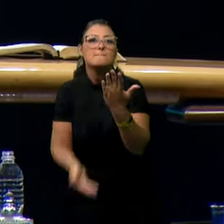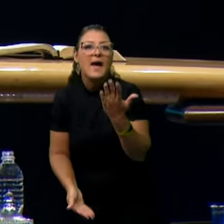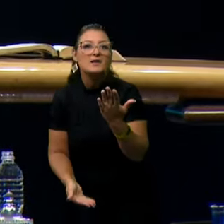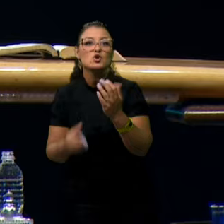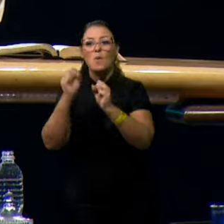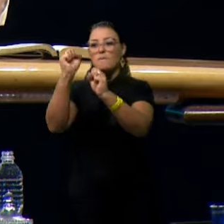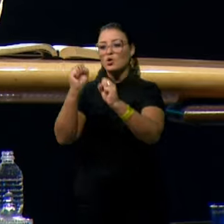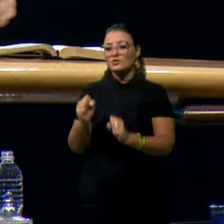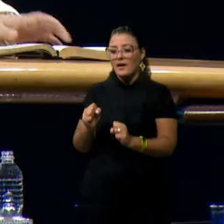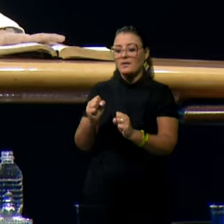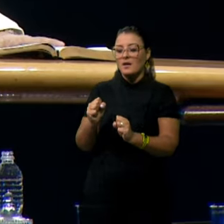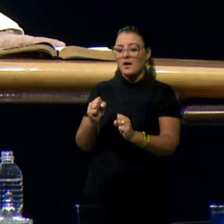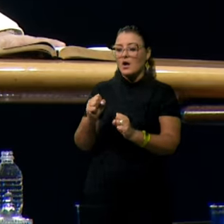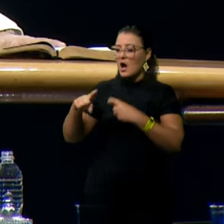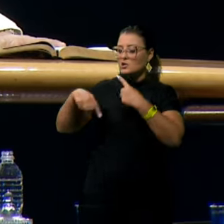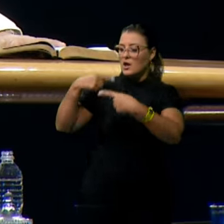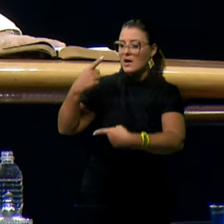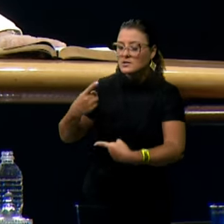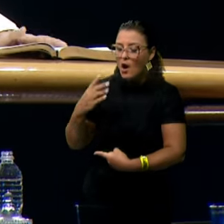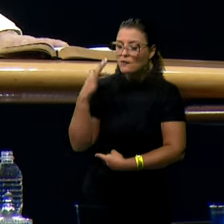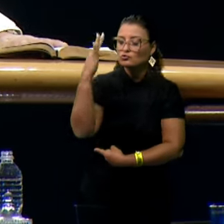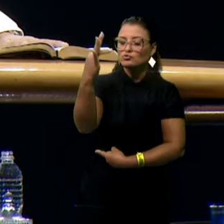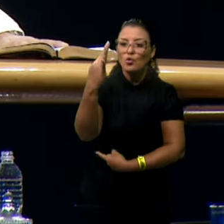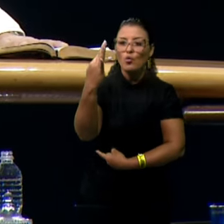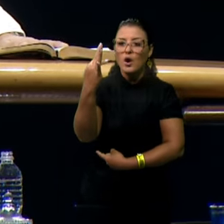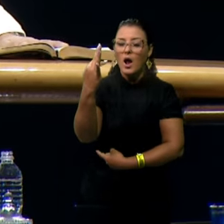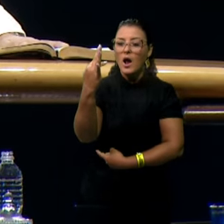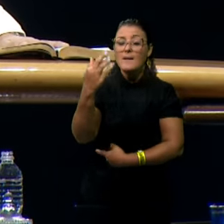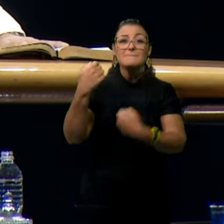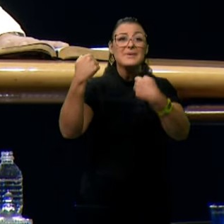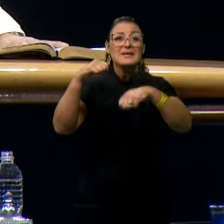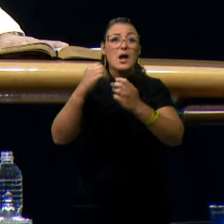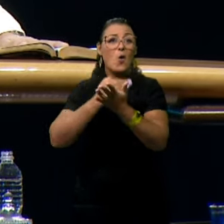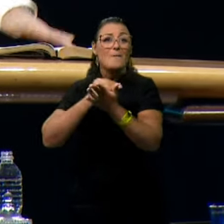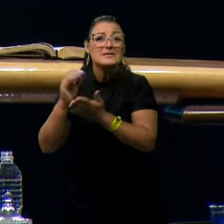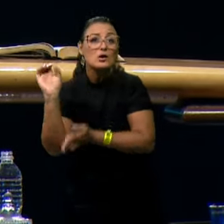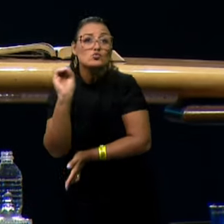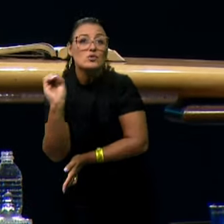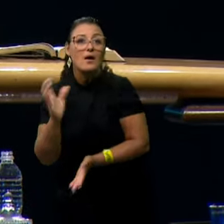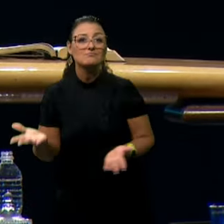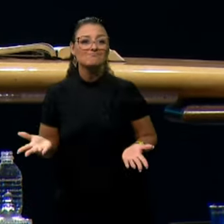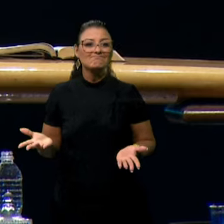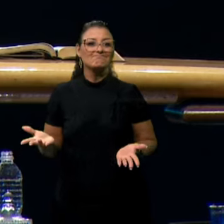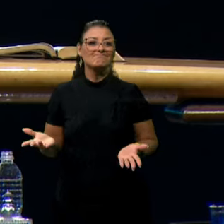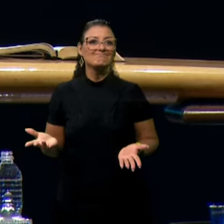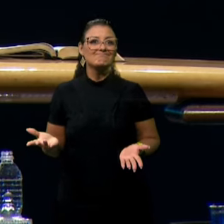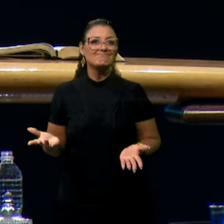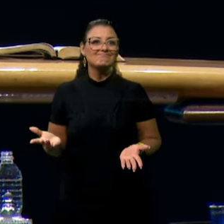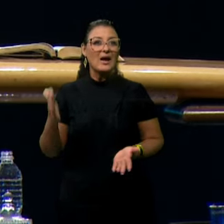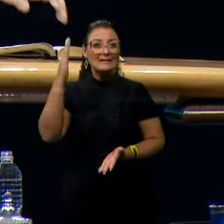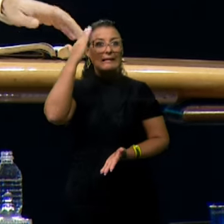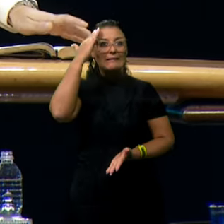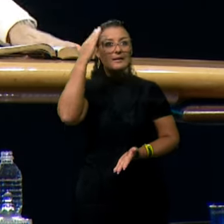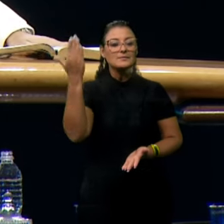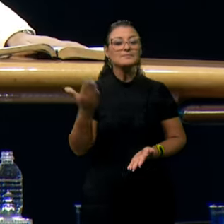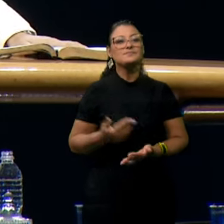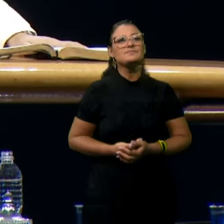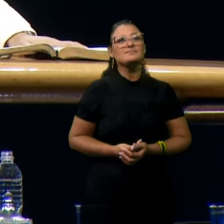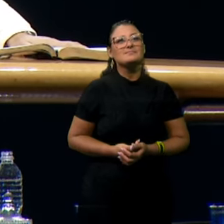é de zero então não tem poder Mas eles vão manter o poder estão entendendo ou não